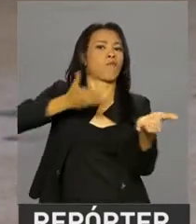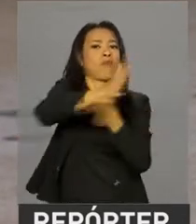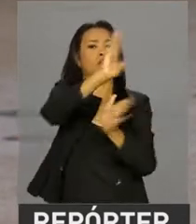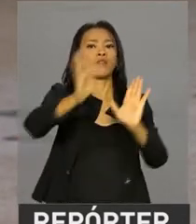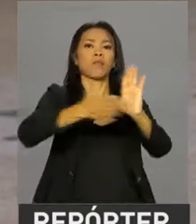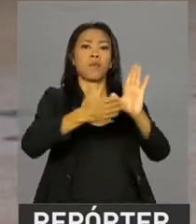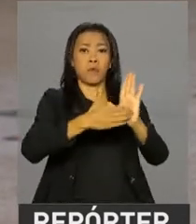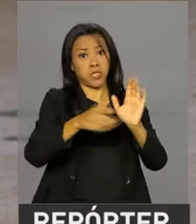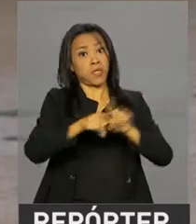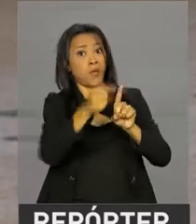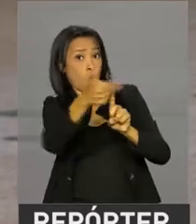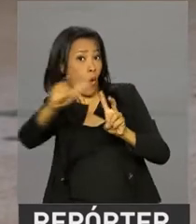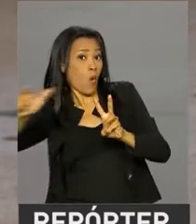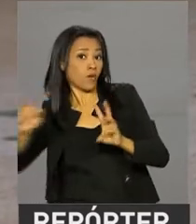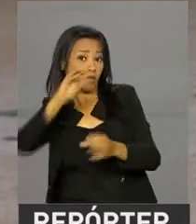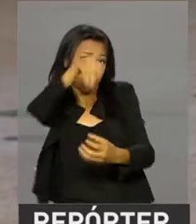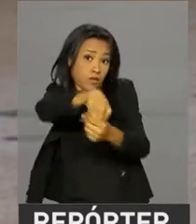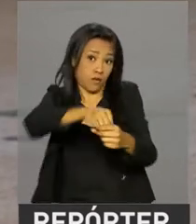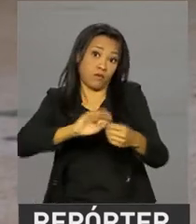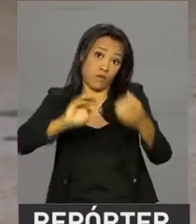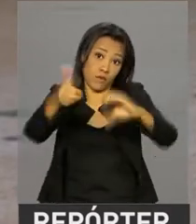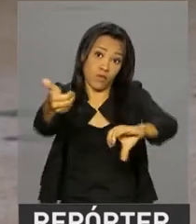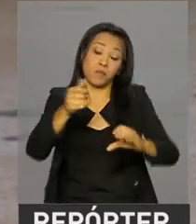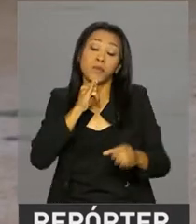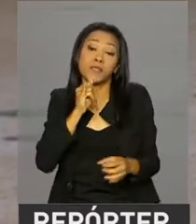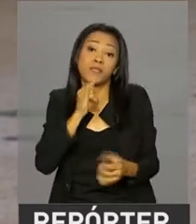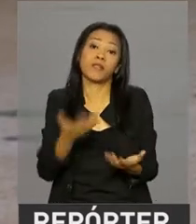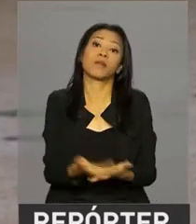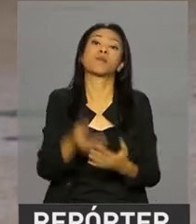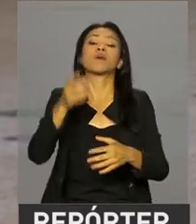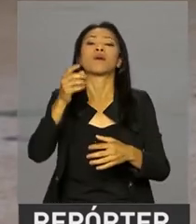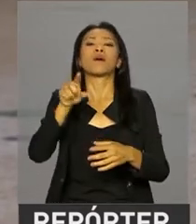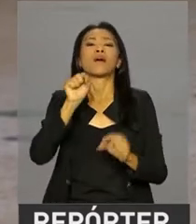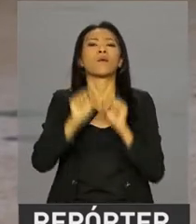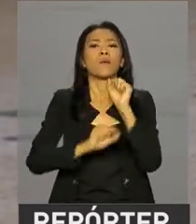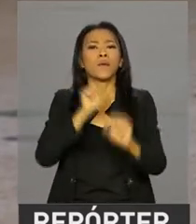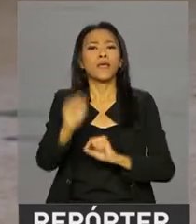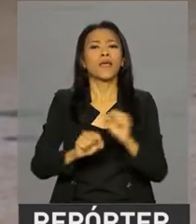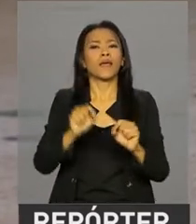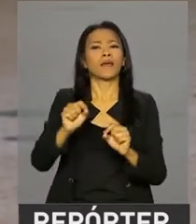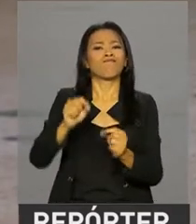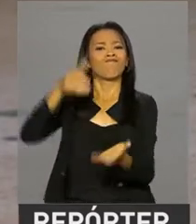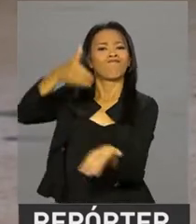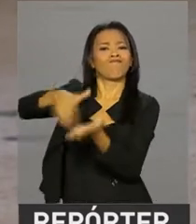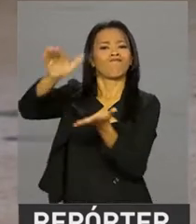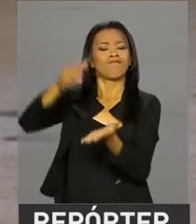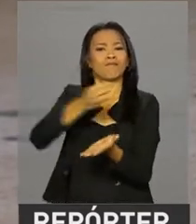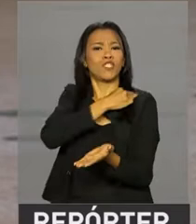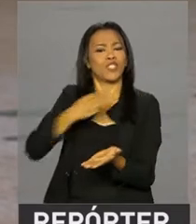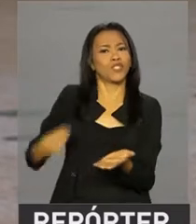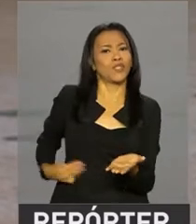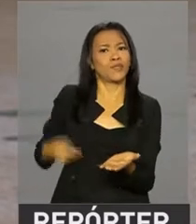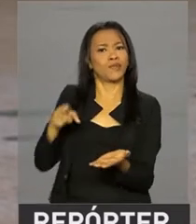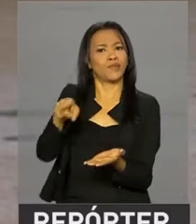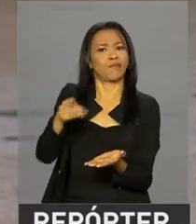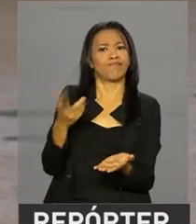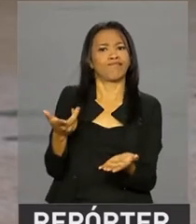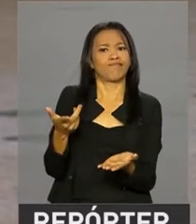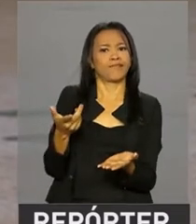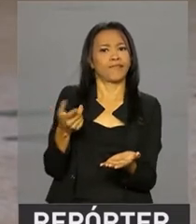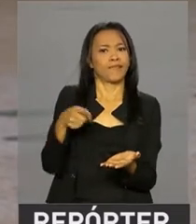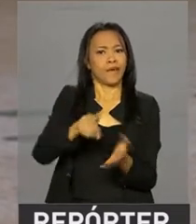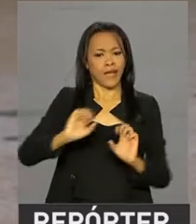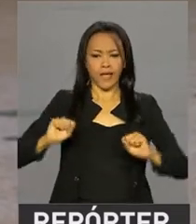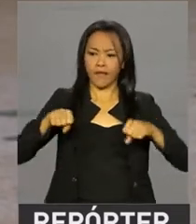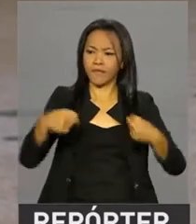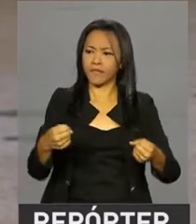do governo lá no Congresso Nacional, como, por exemplo, exonerar temporariamente ministros que têm mandato parlamentar para reforçar